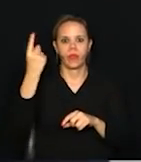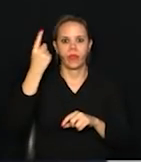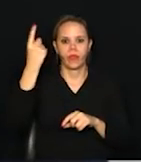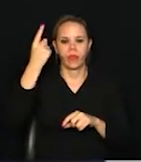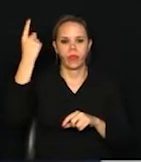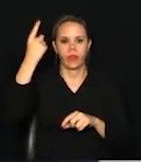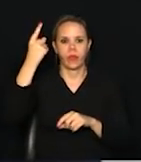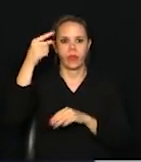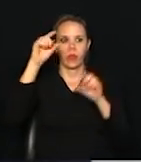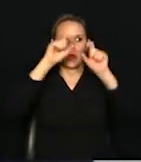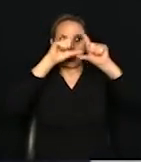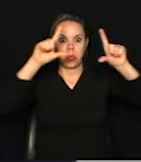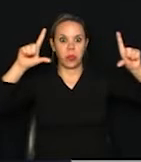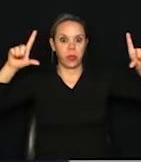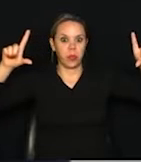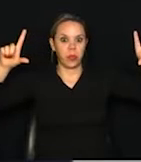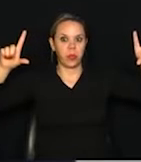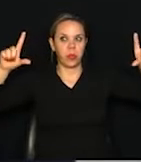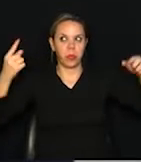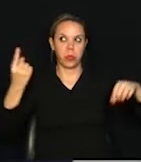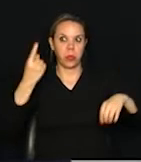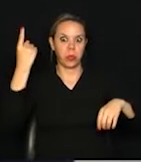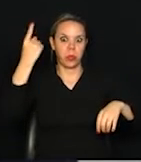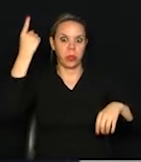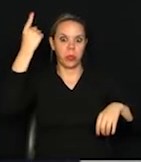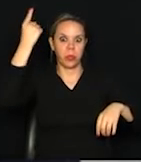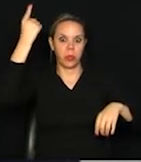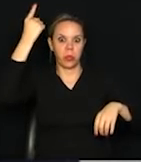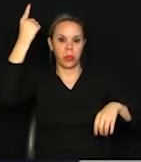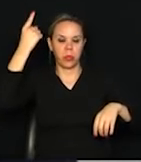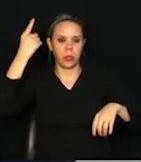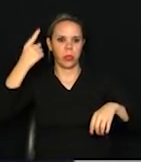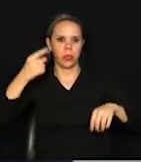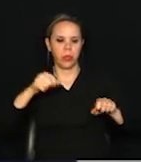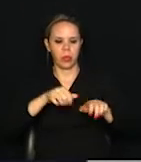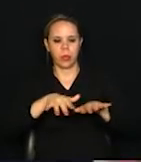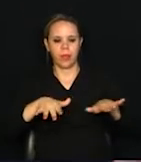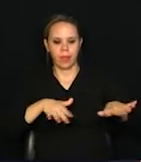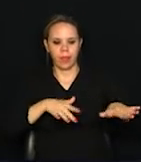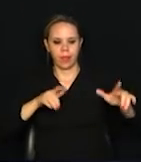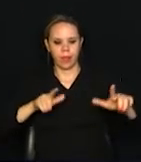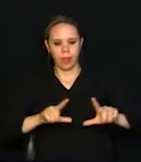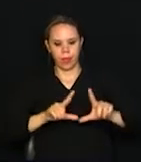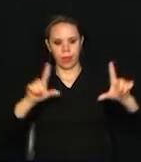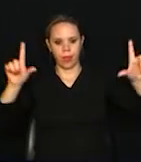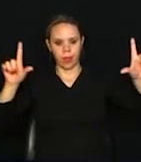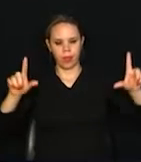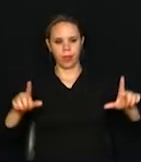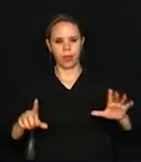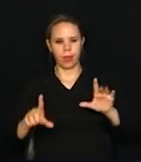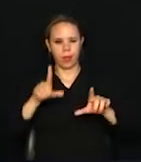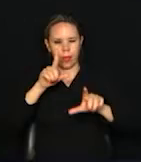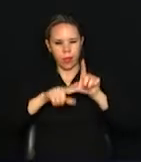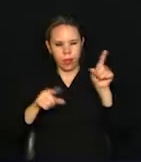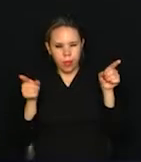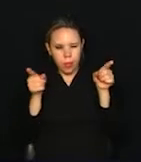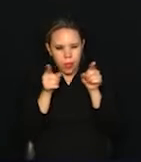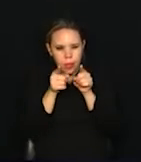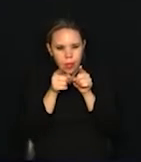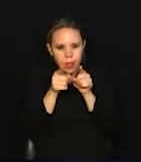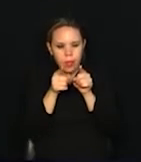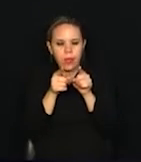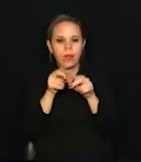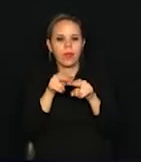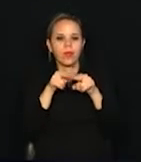das placas de sinalização de estacionamento, o tamanho da letra, eu estou dizendo,